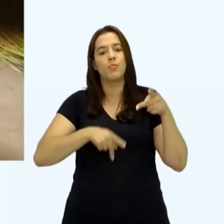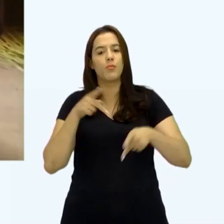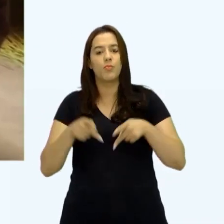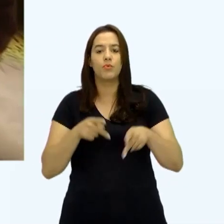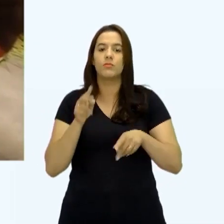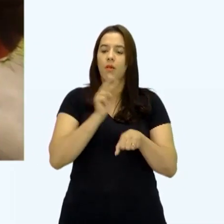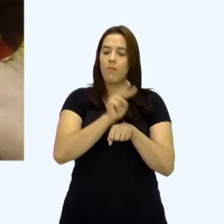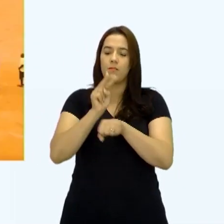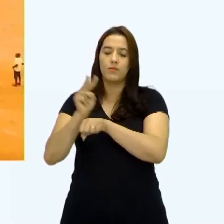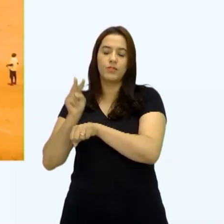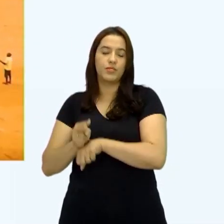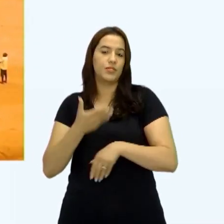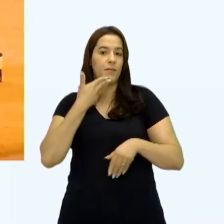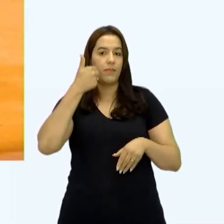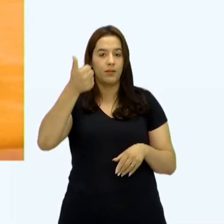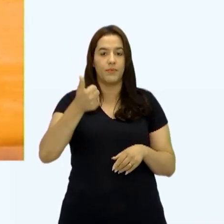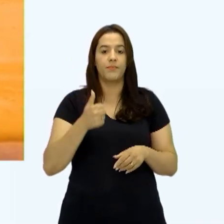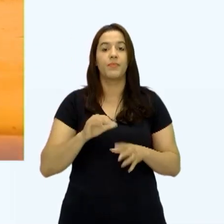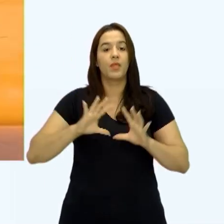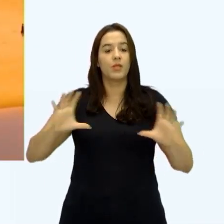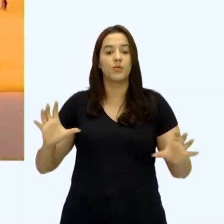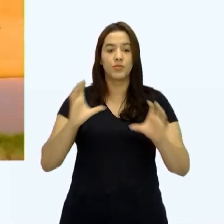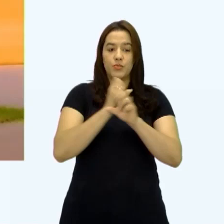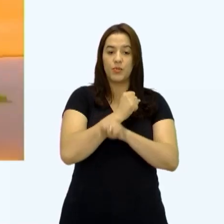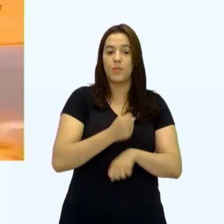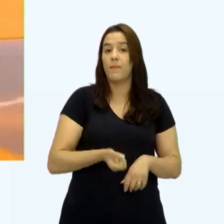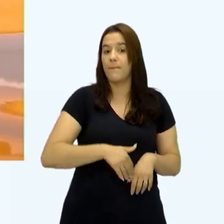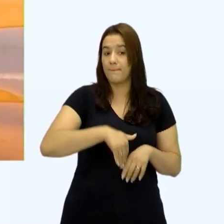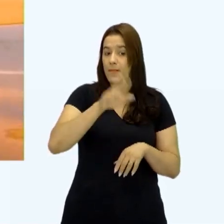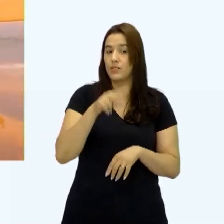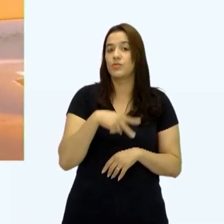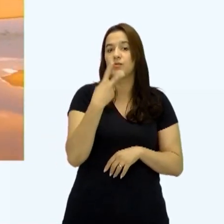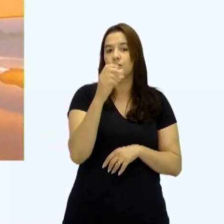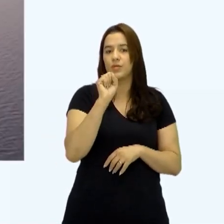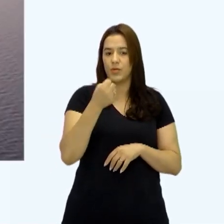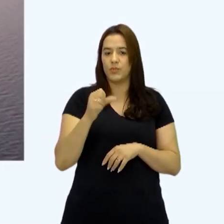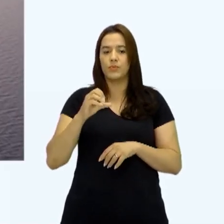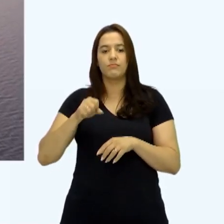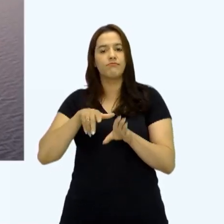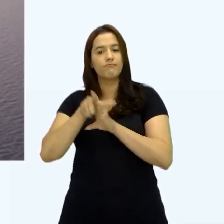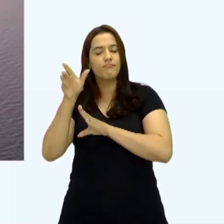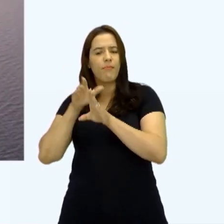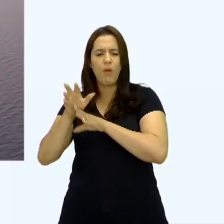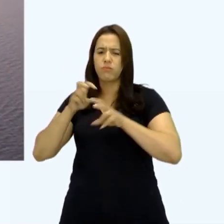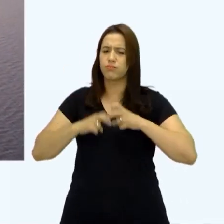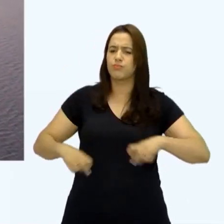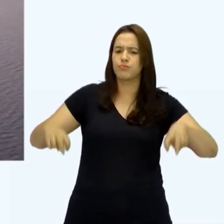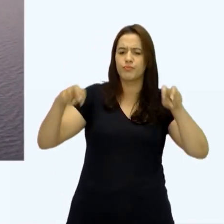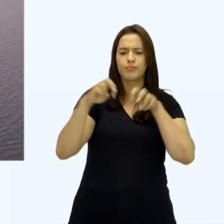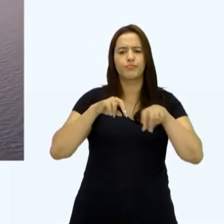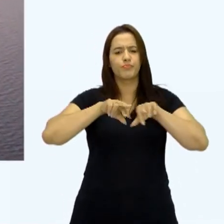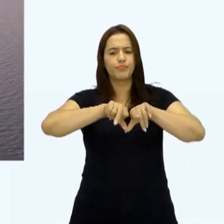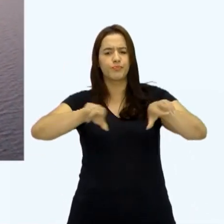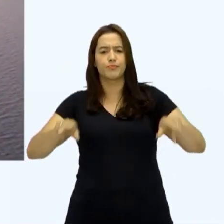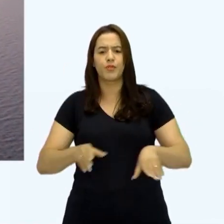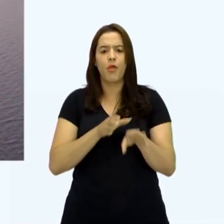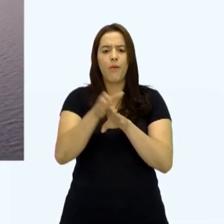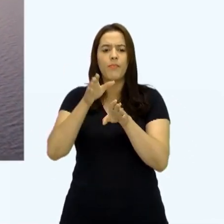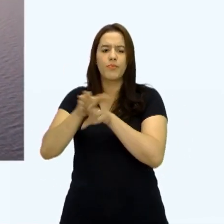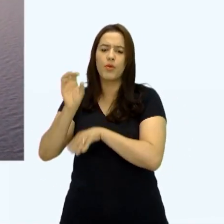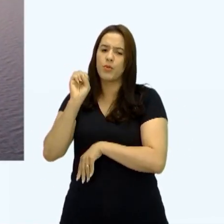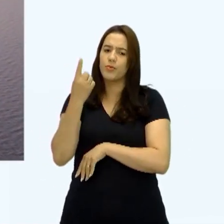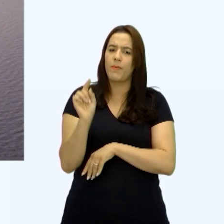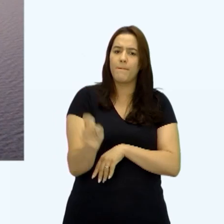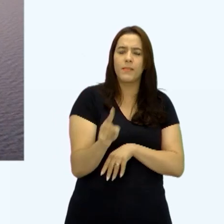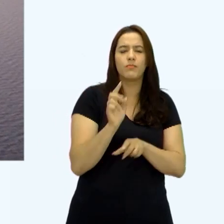áreas protegidas. Ao total, são mais de 280 conselhos, reunindo em torno de 8 mil conselheiros em